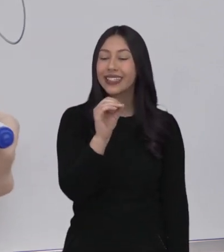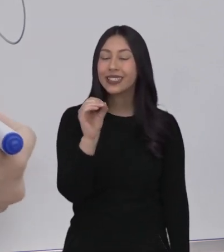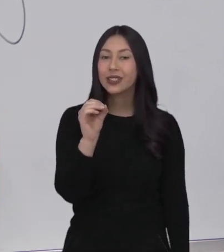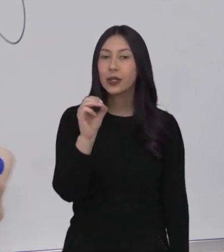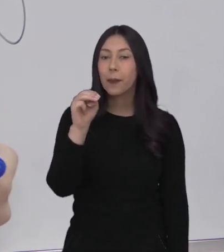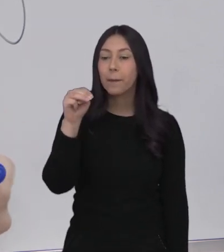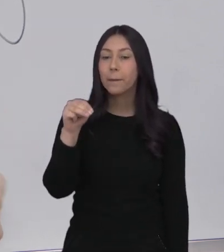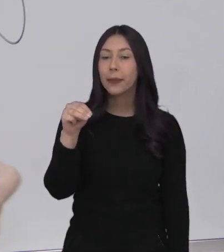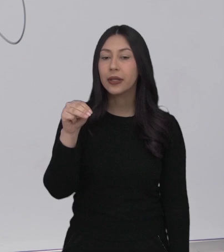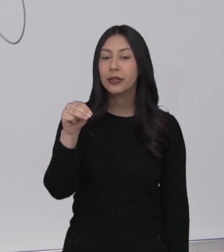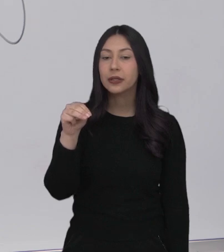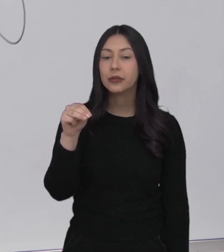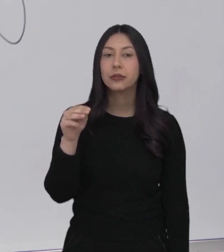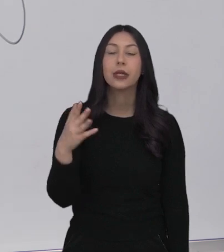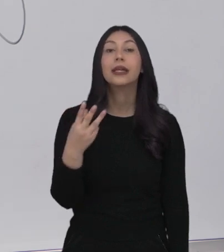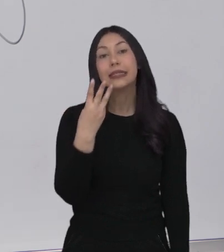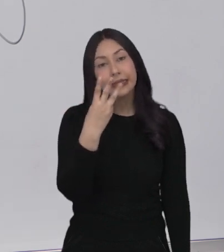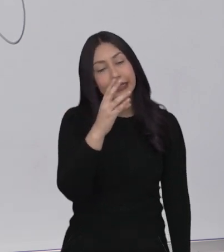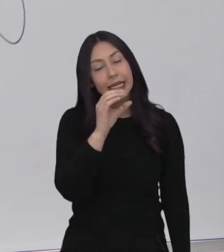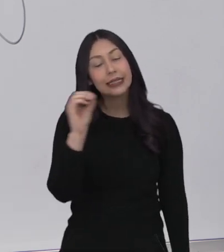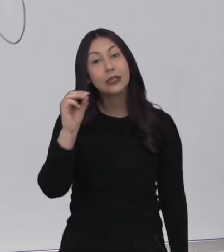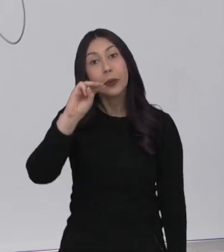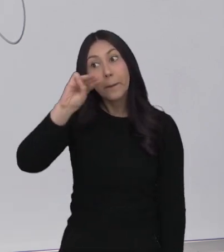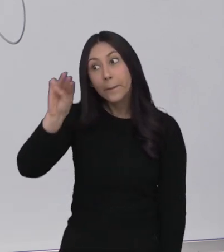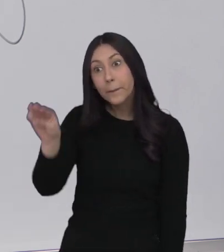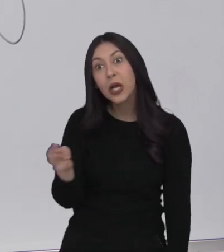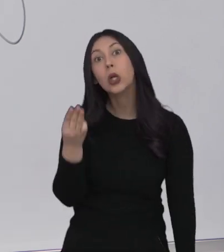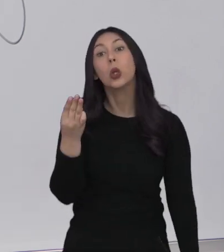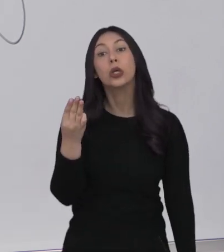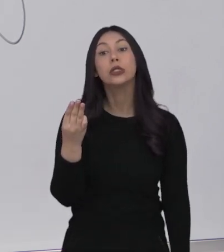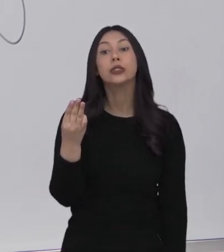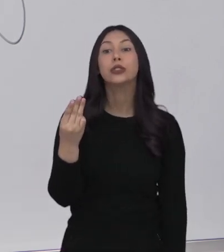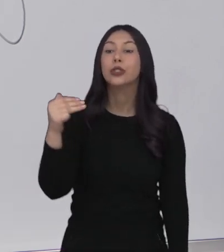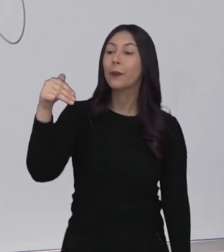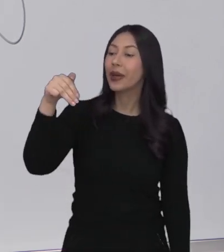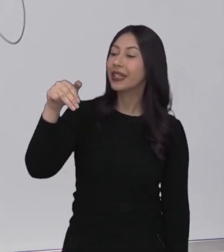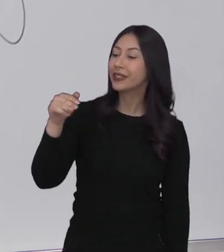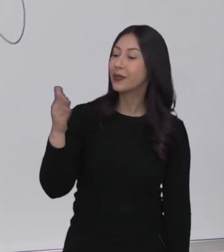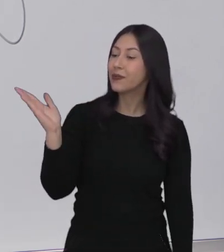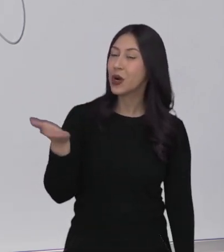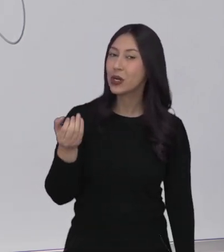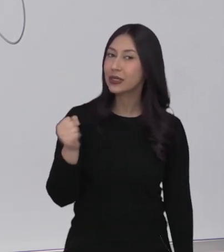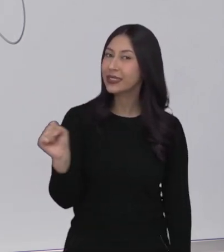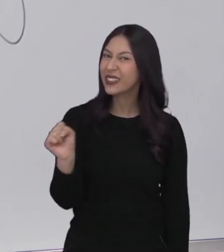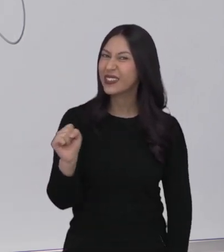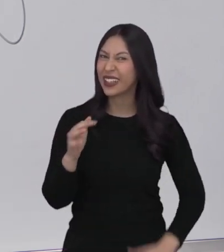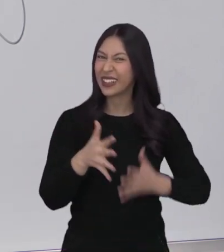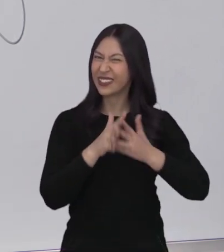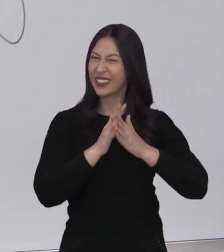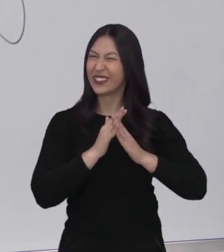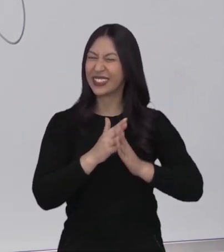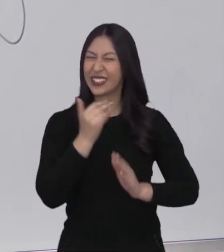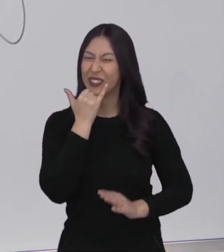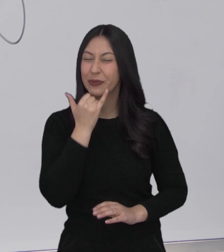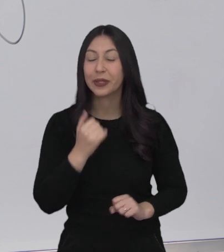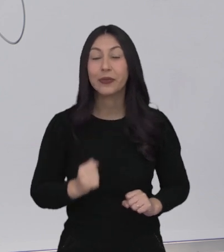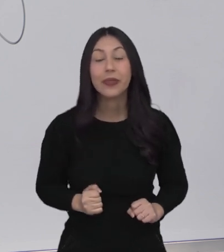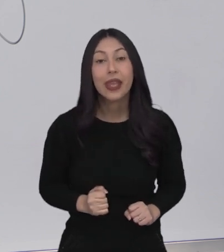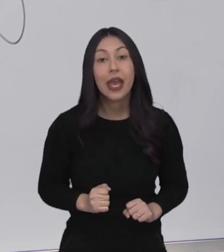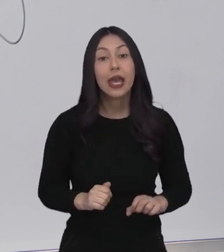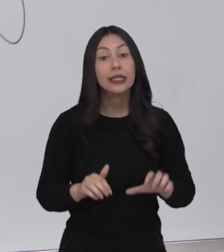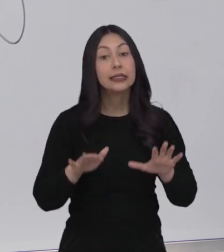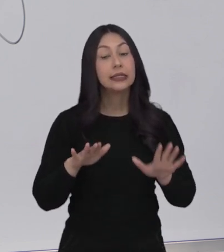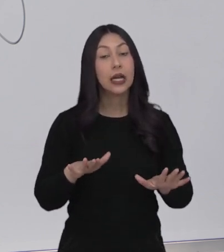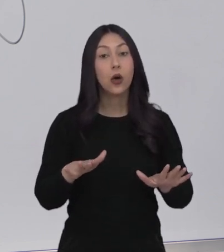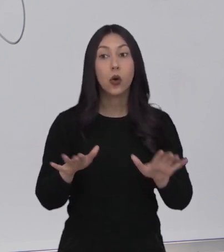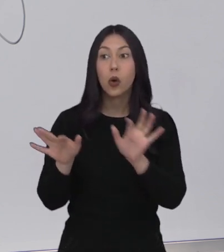metros por segundo. 300 metros não, 300 milhões de metros por segundo. Acabei me confundindo aqui. 300 milhões de metros por segundo.